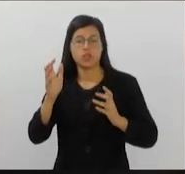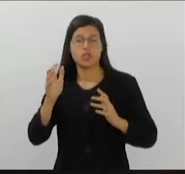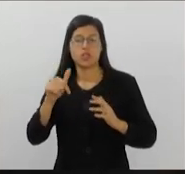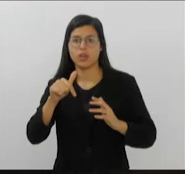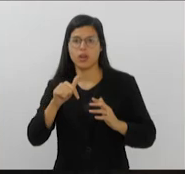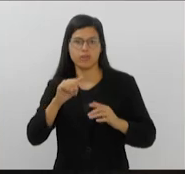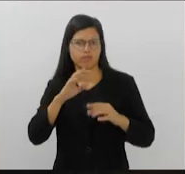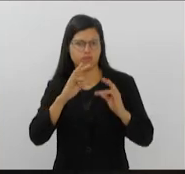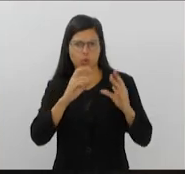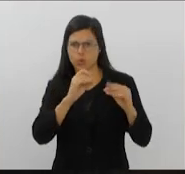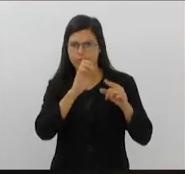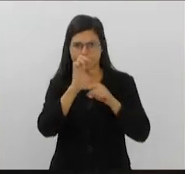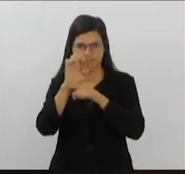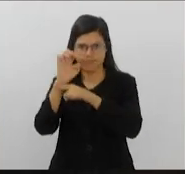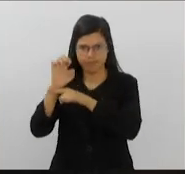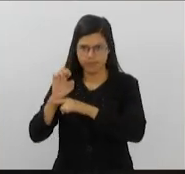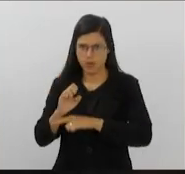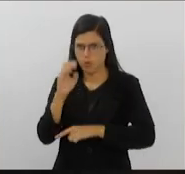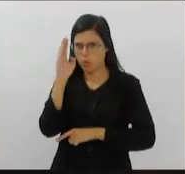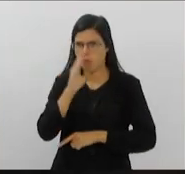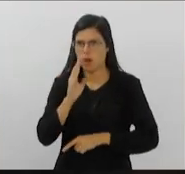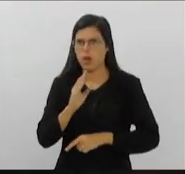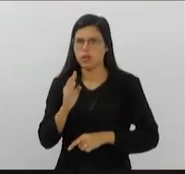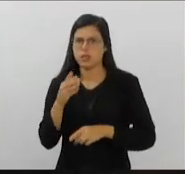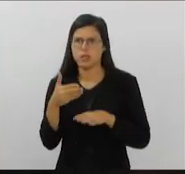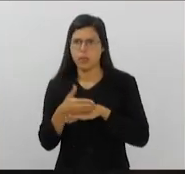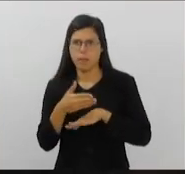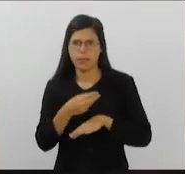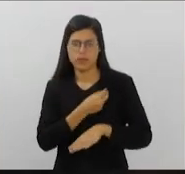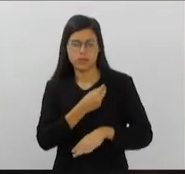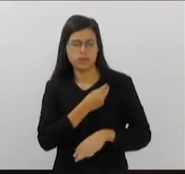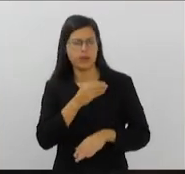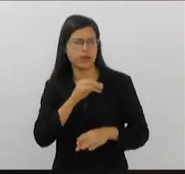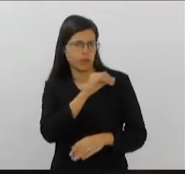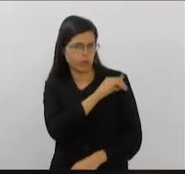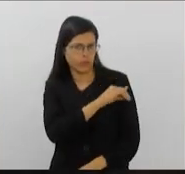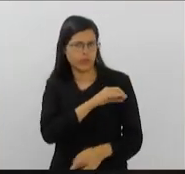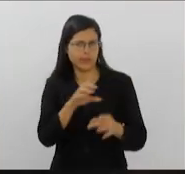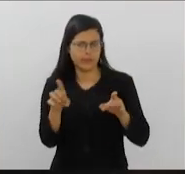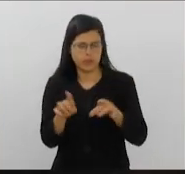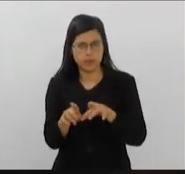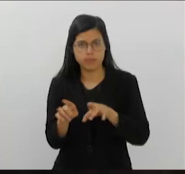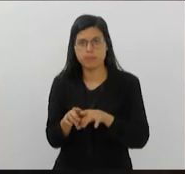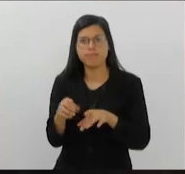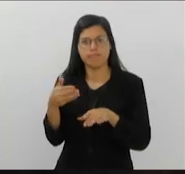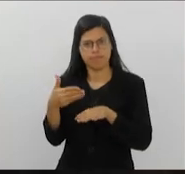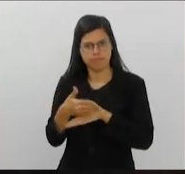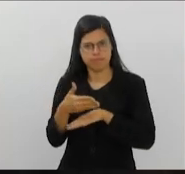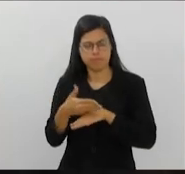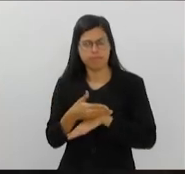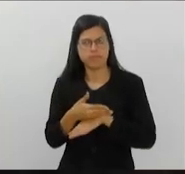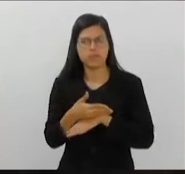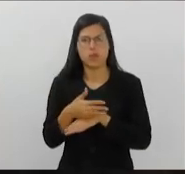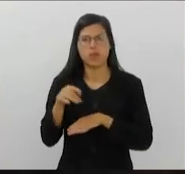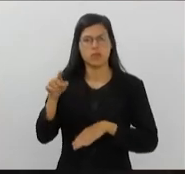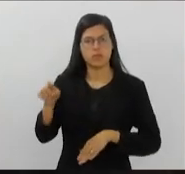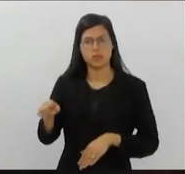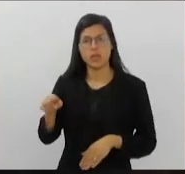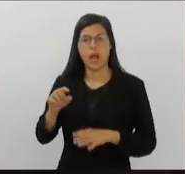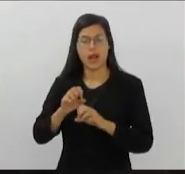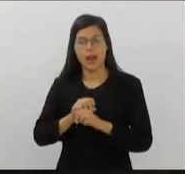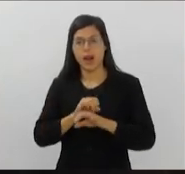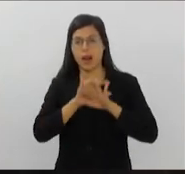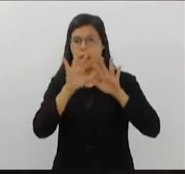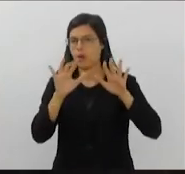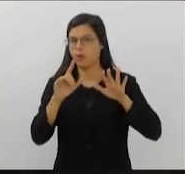estados do Brasil participaram pela primeira vez, o estado do Rio de Janeiro também esteve presente, e que lá realmente ficou muito claro que a